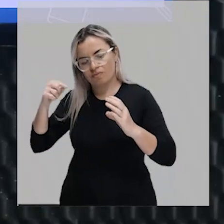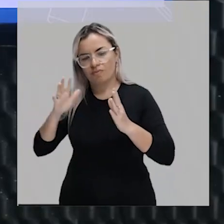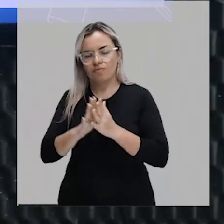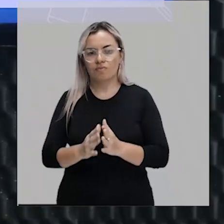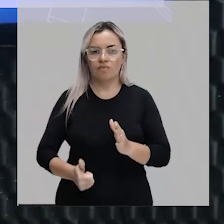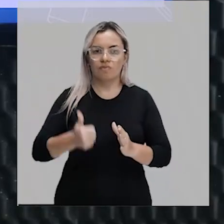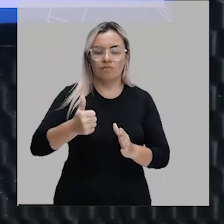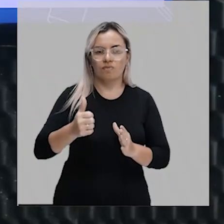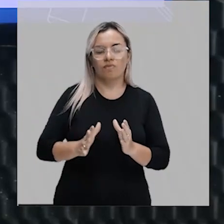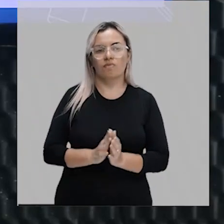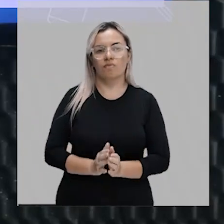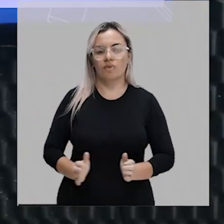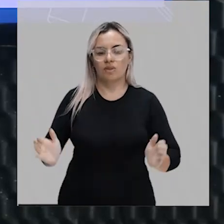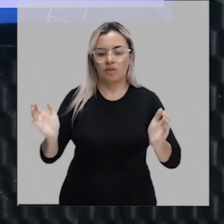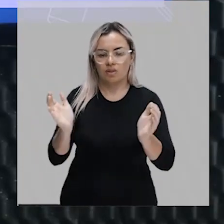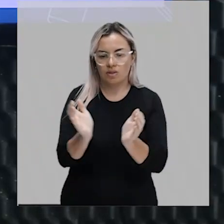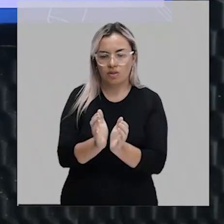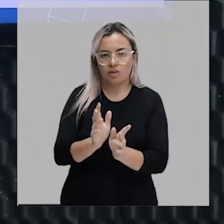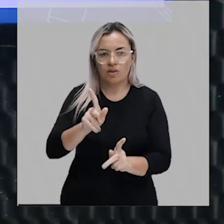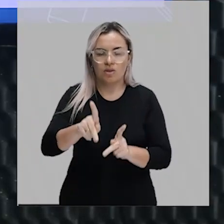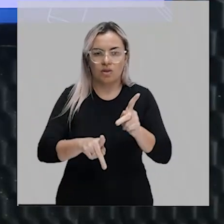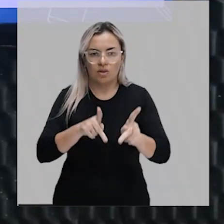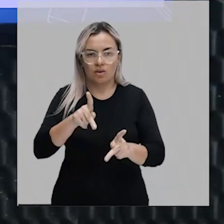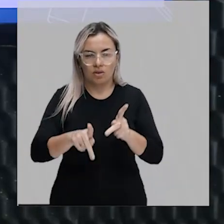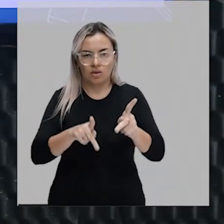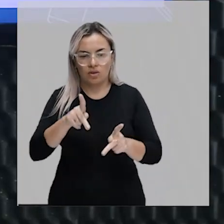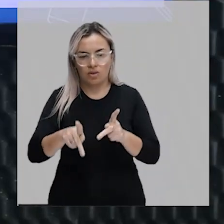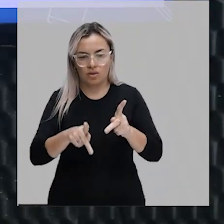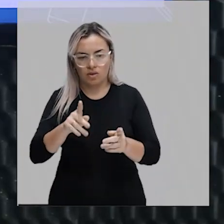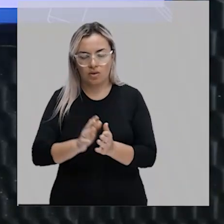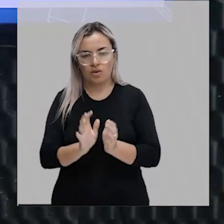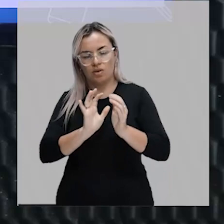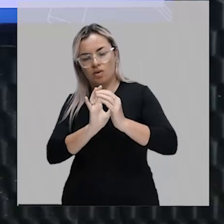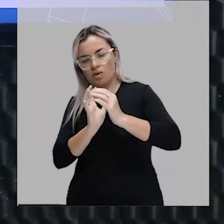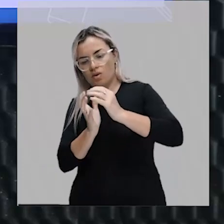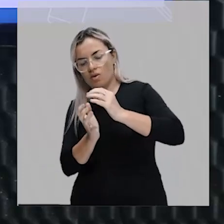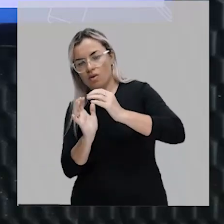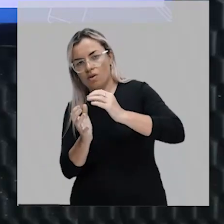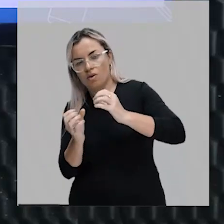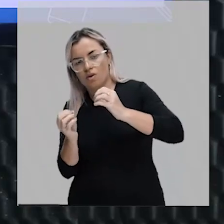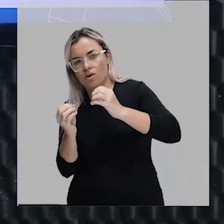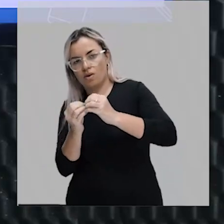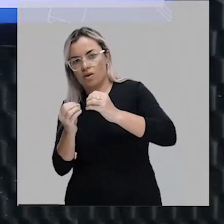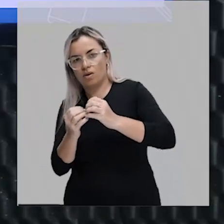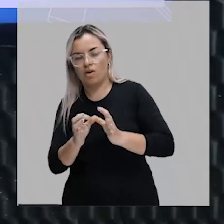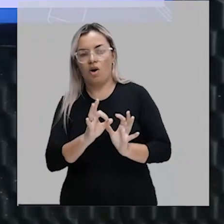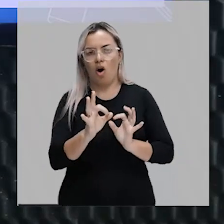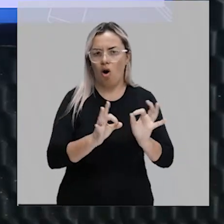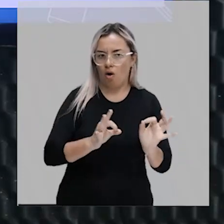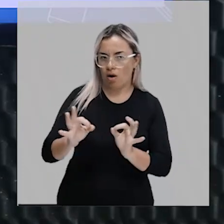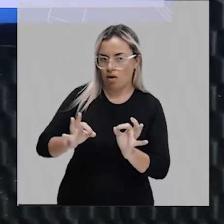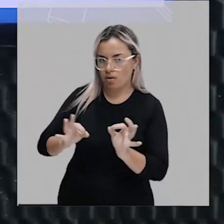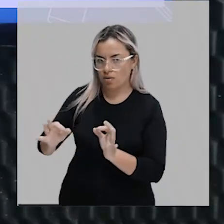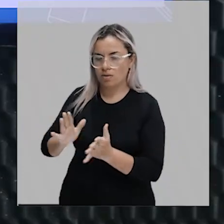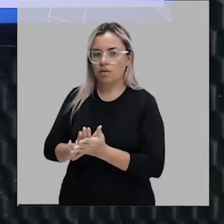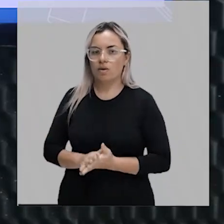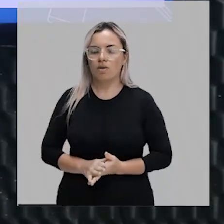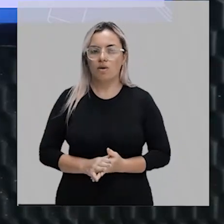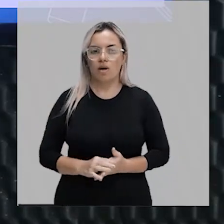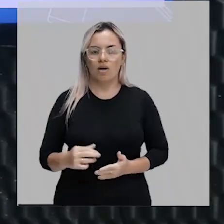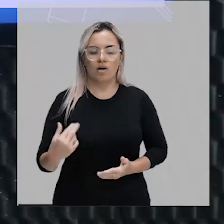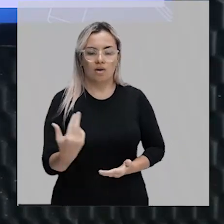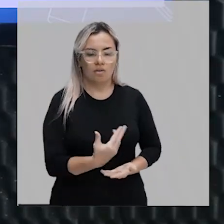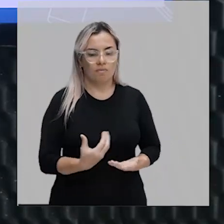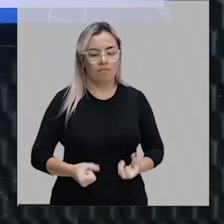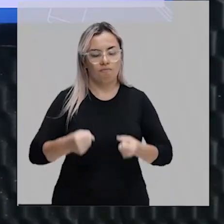caracterizar essas sociedades do chamado Oriente Próximo como sociedades civilizadas. Então, para que nós